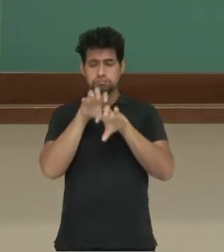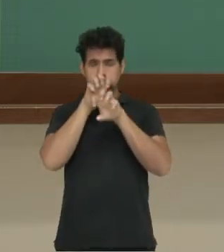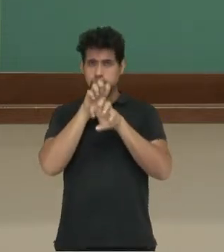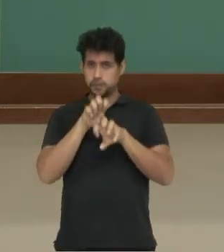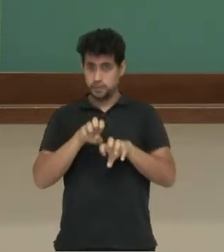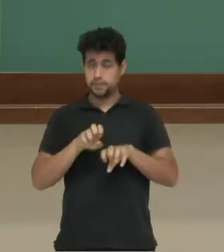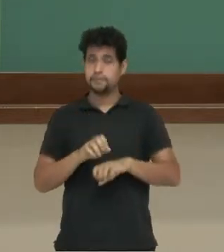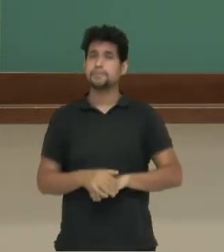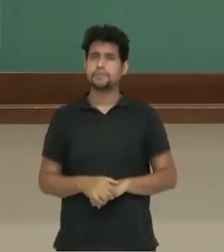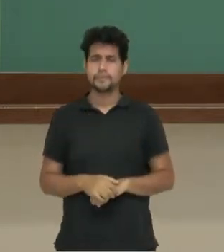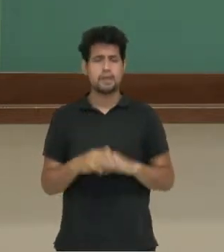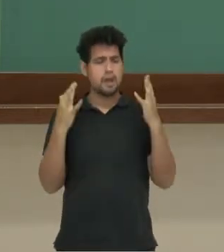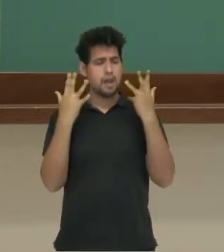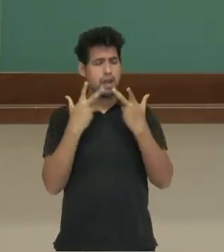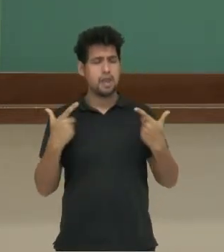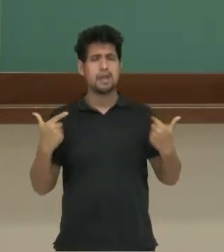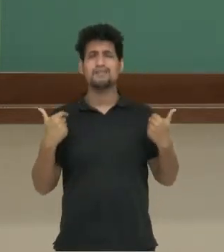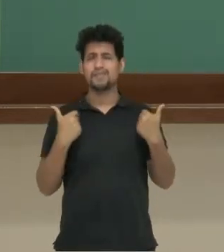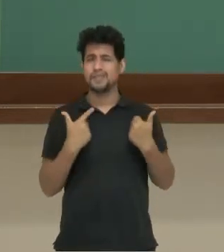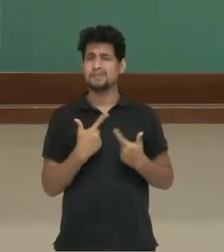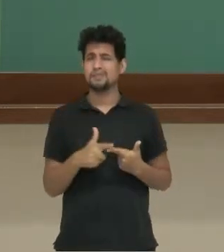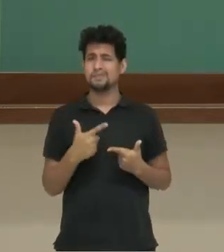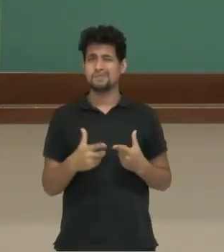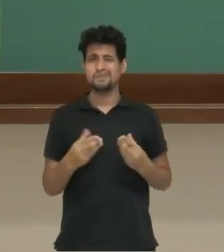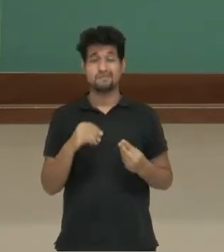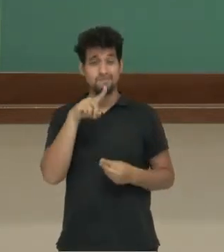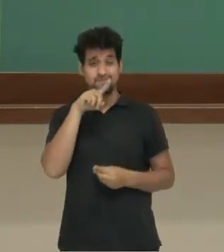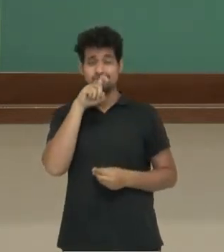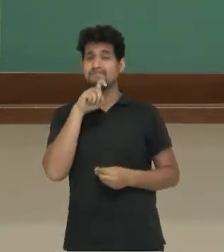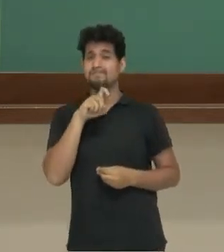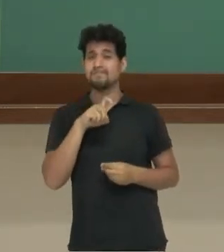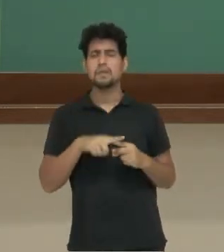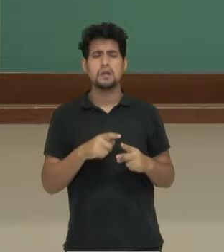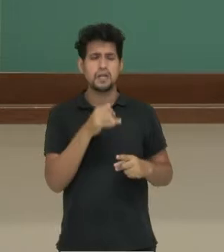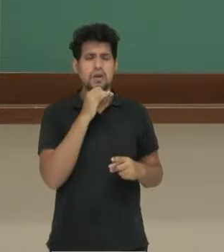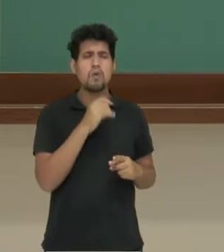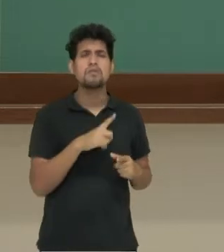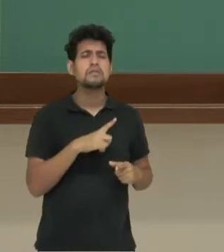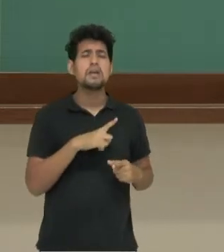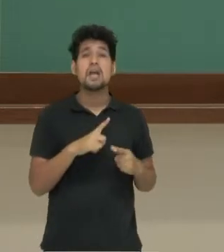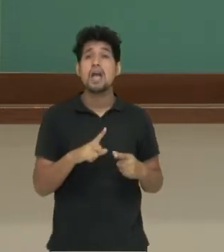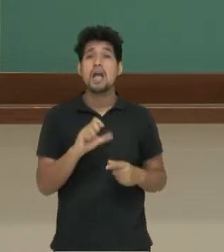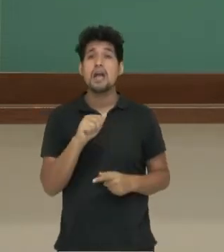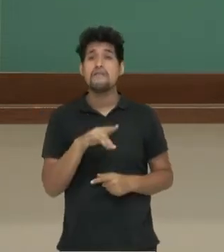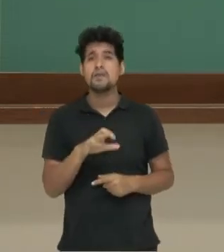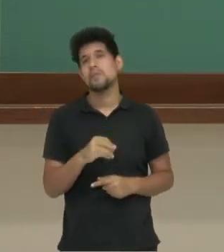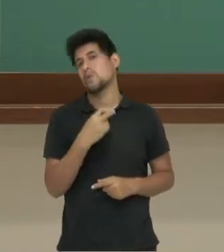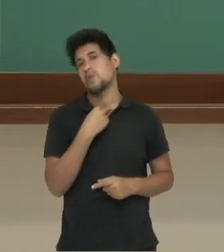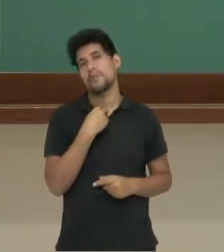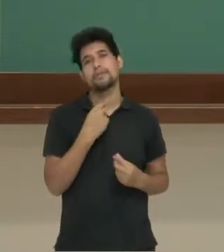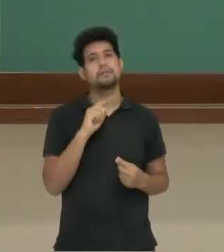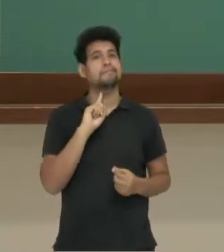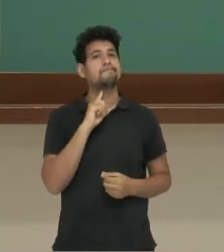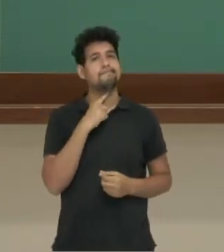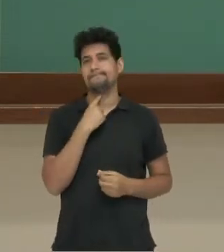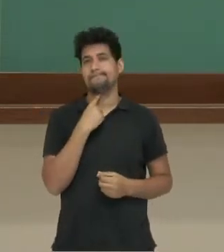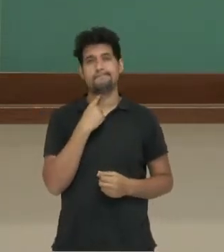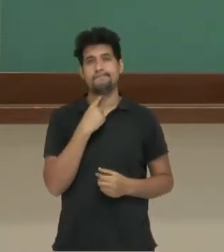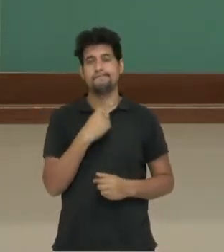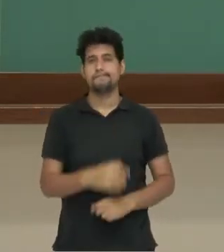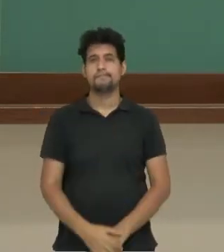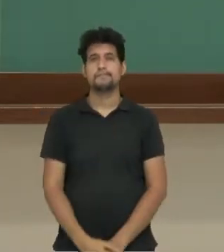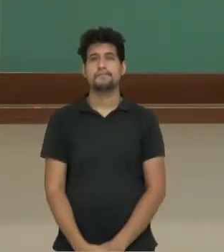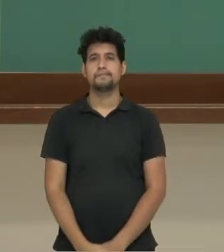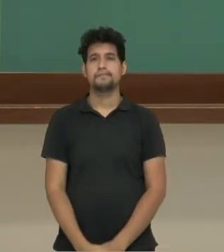E sim, esses animais sofrem muito com a poluição. Então, onde tem anfíbios, não pode ter muita poluição, certo?